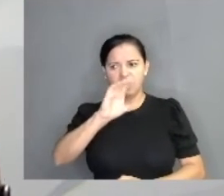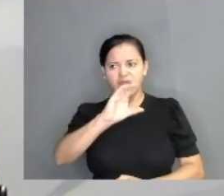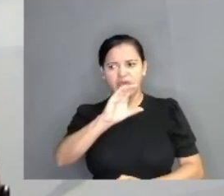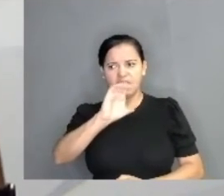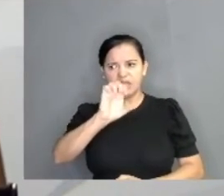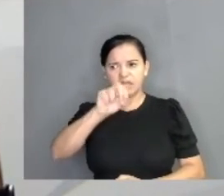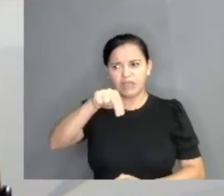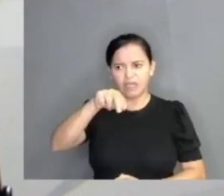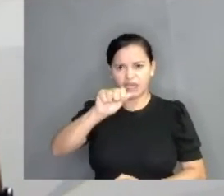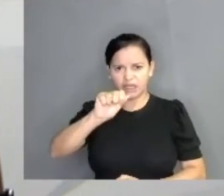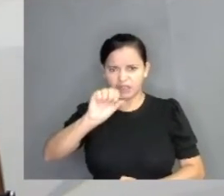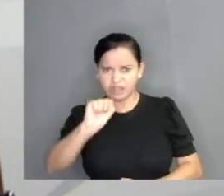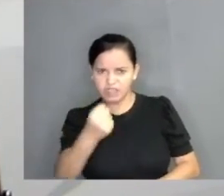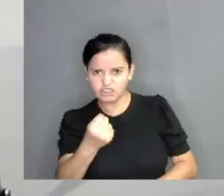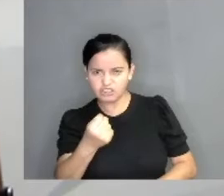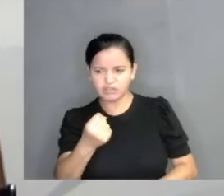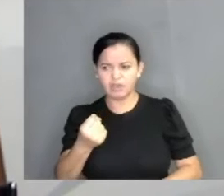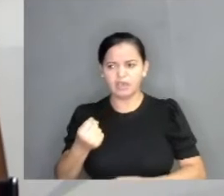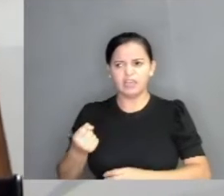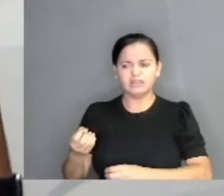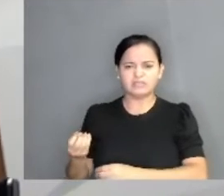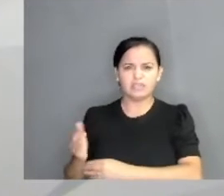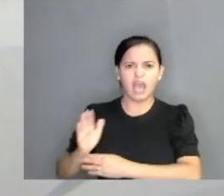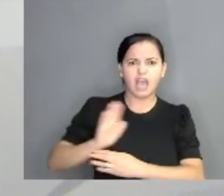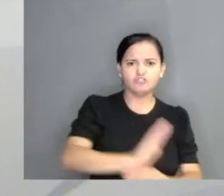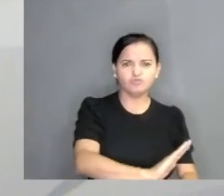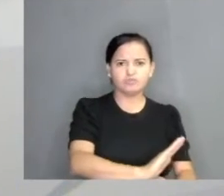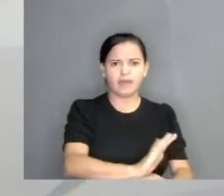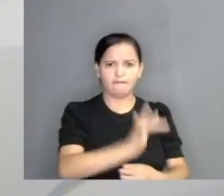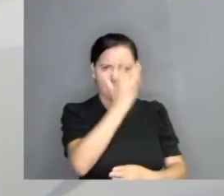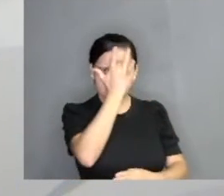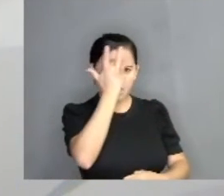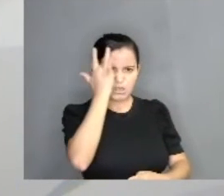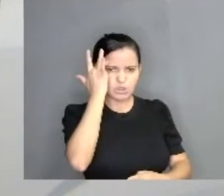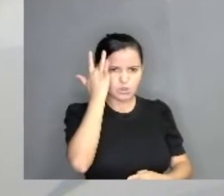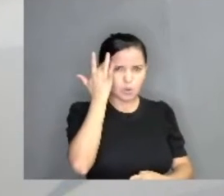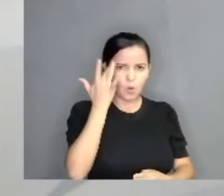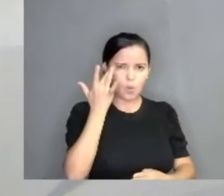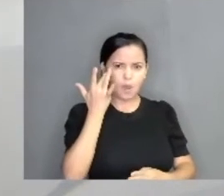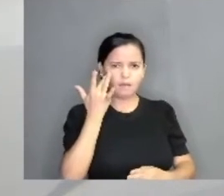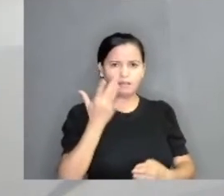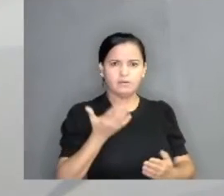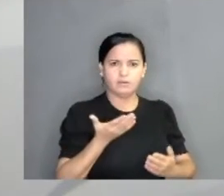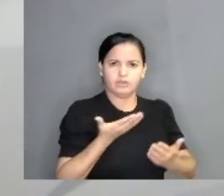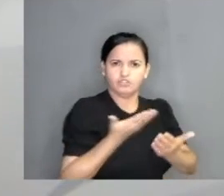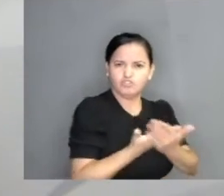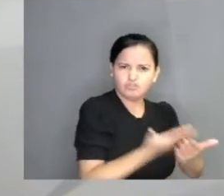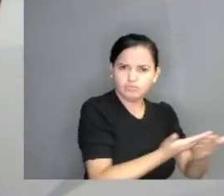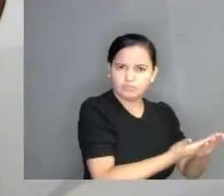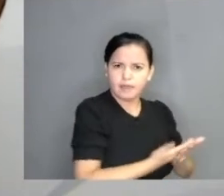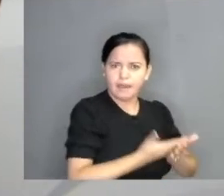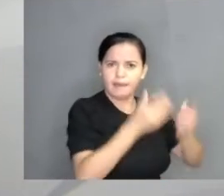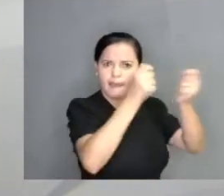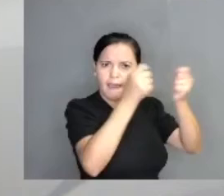os estudiosos das artes. Então, muitas vezes eram dadas a